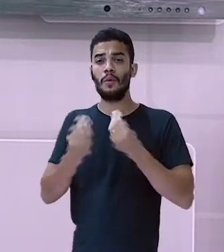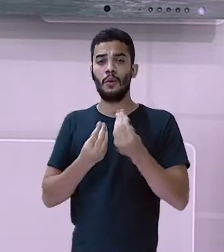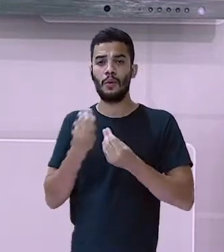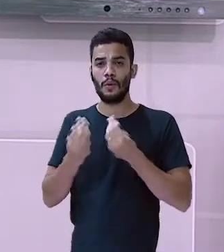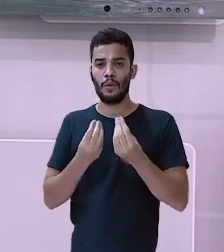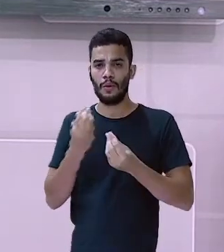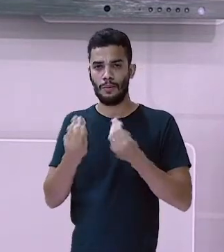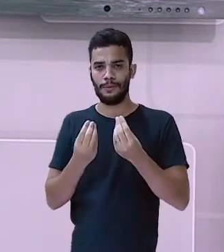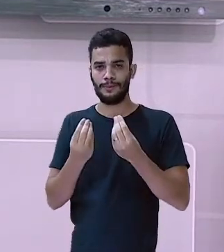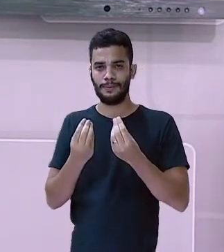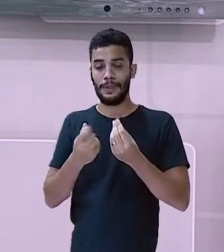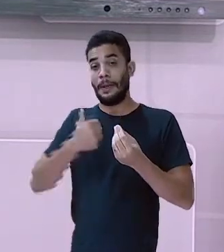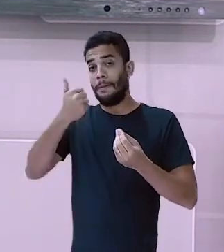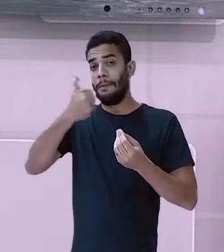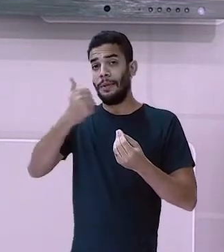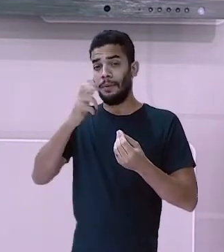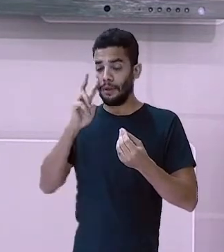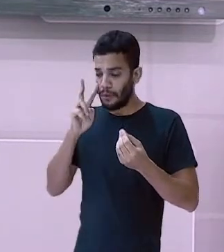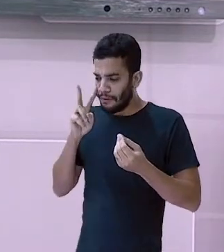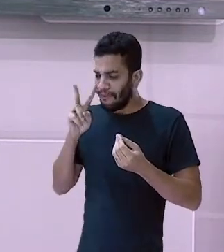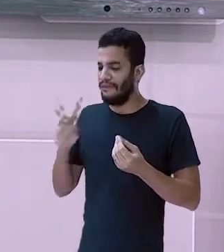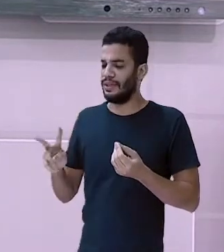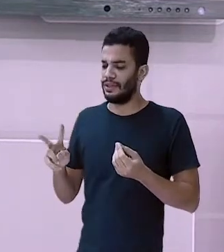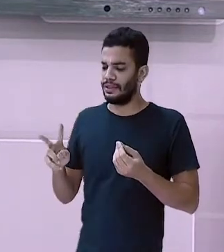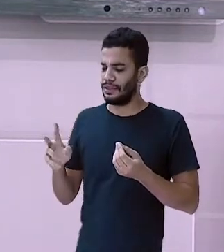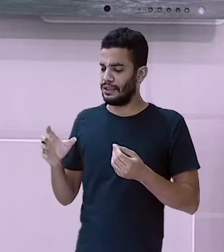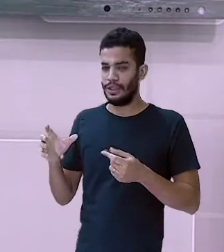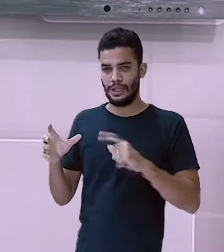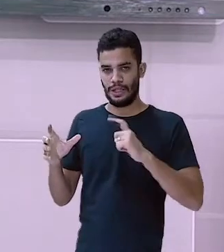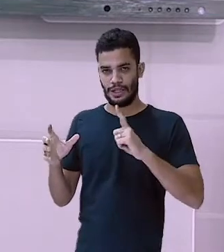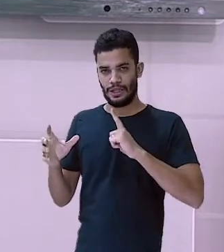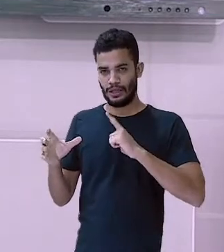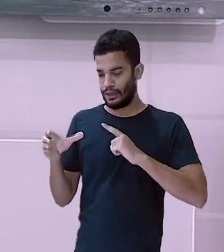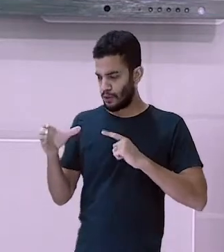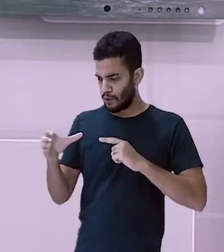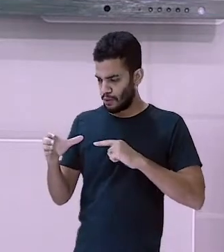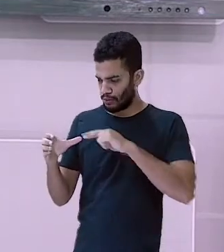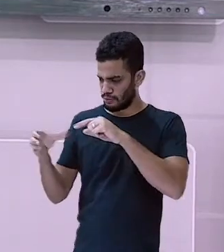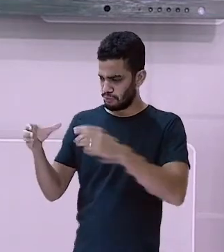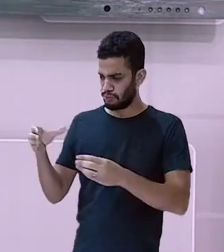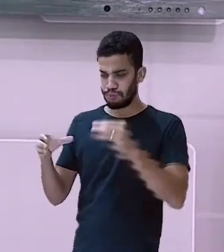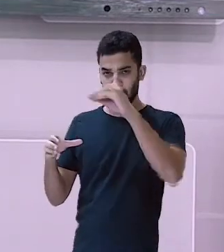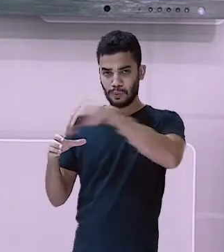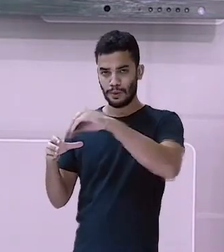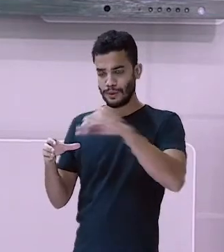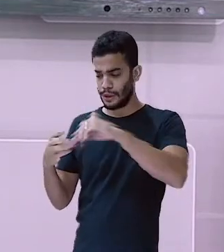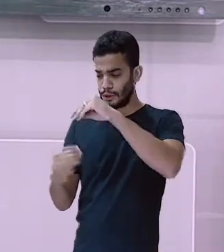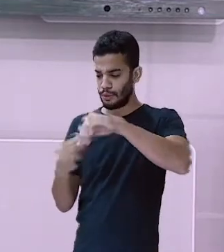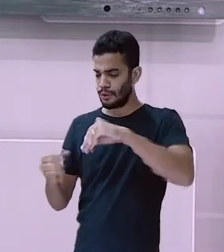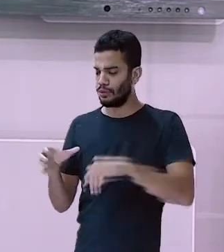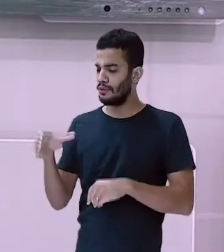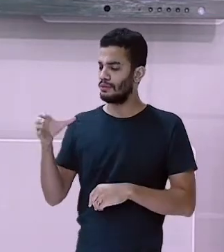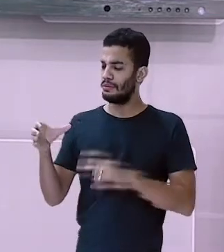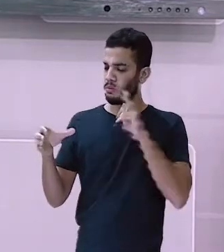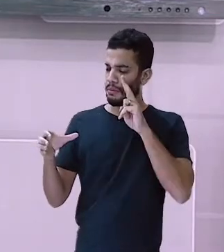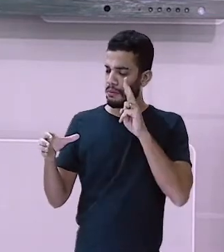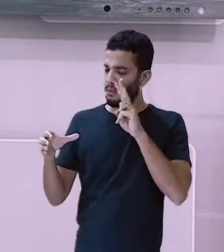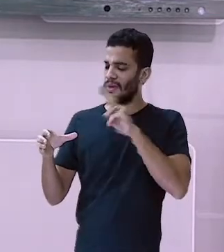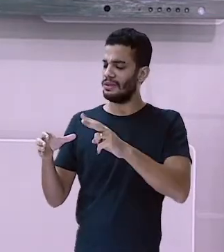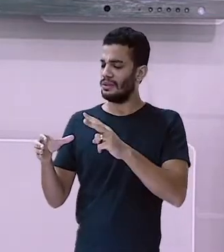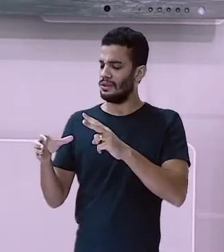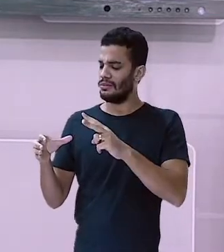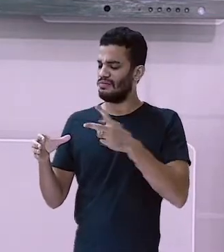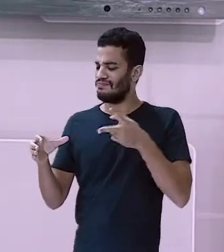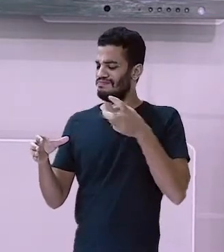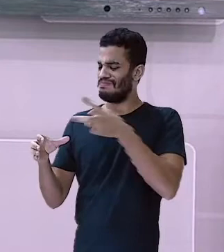critério visual, seja ele a olho nu ou através do